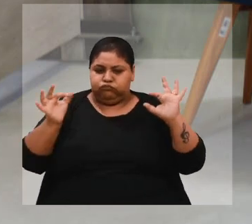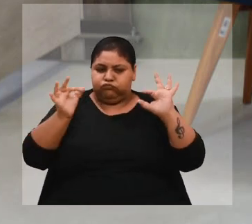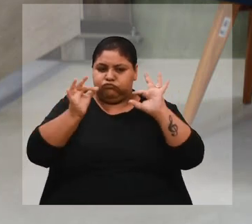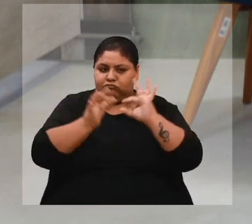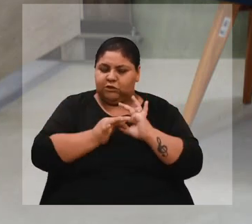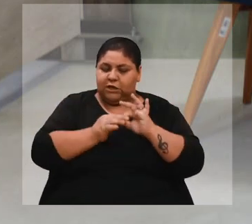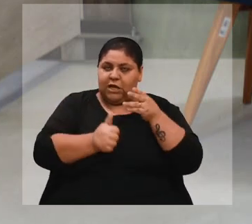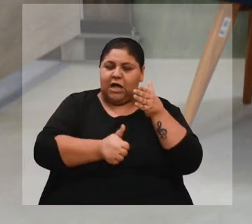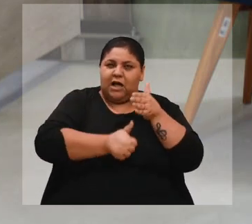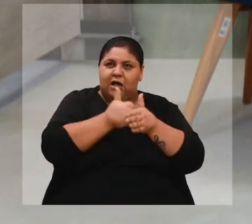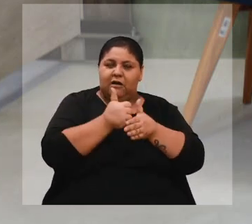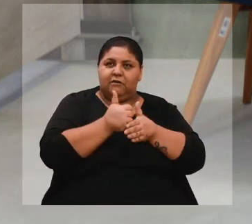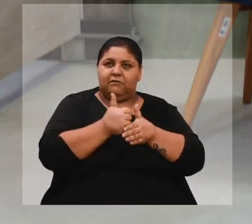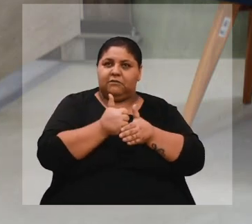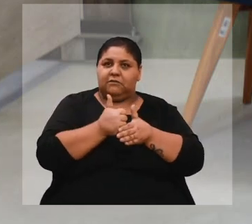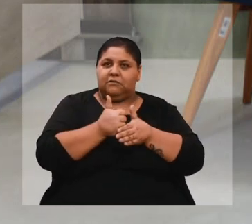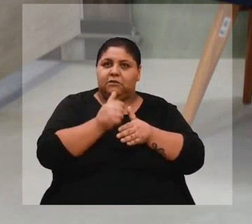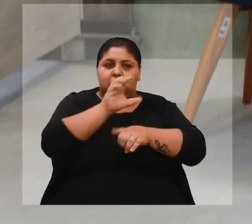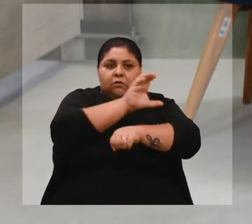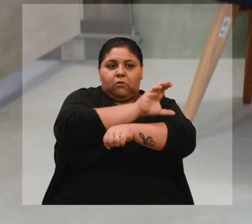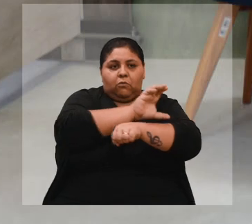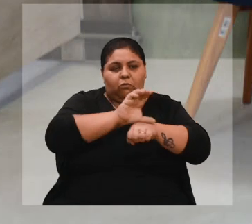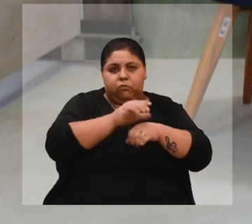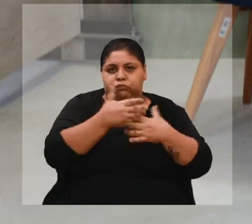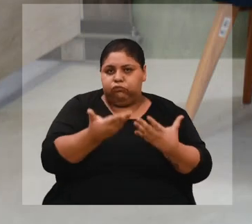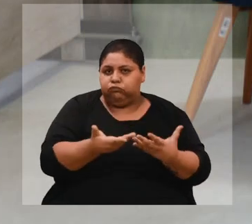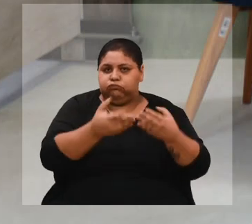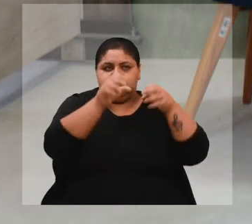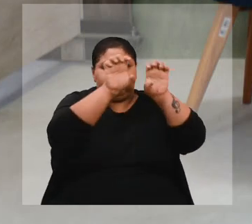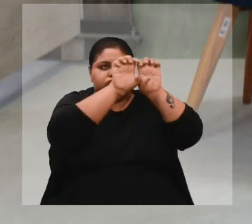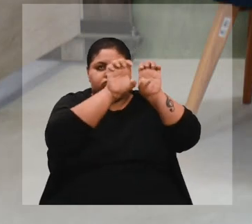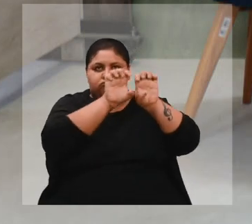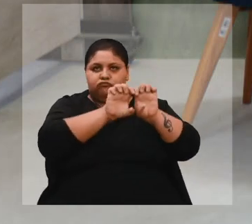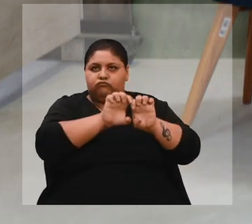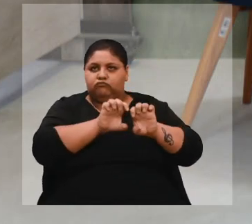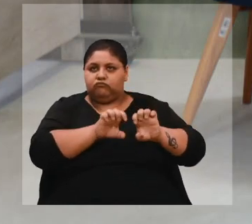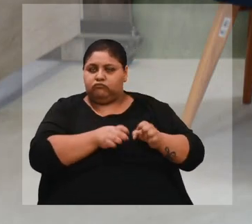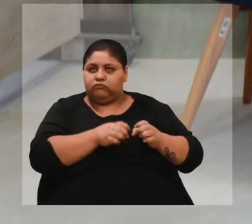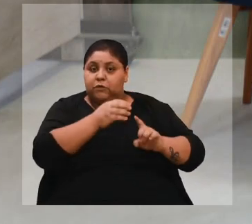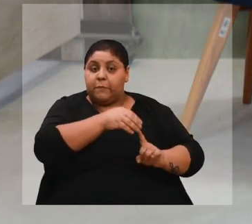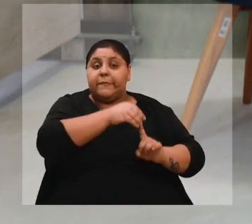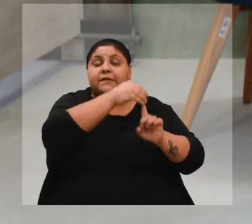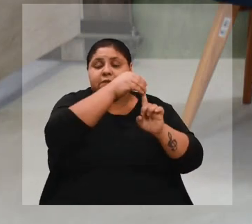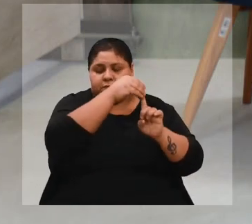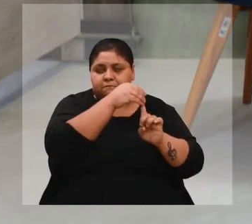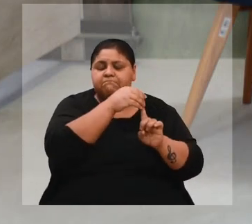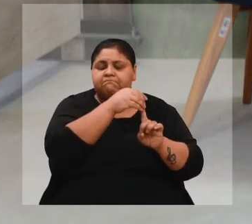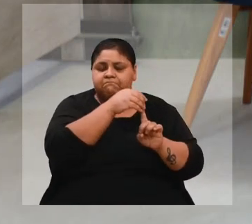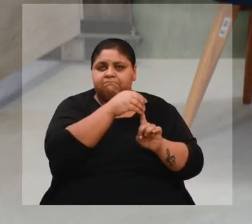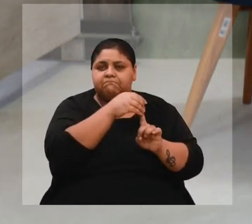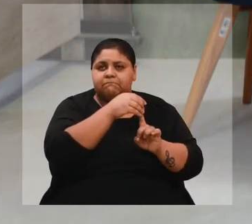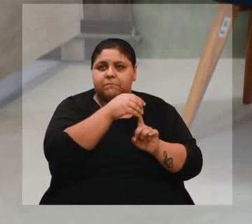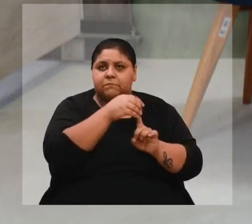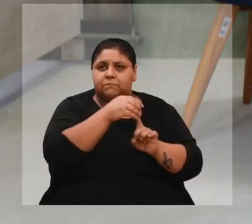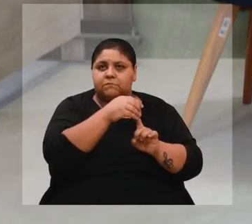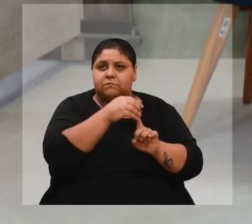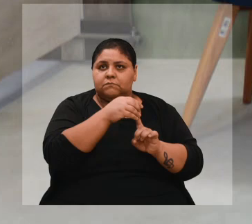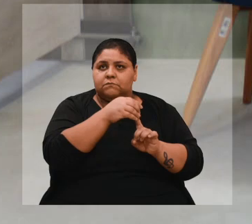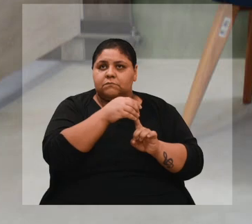público se unam tentando melhorar cursos, infraestrutura